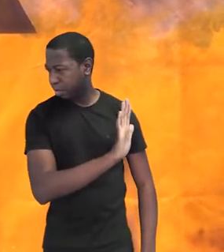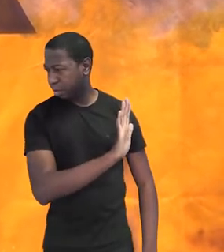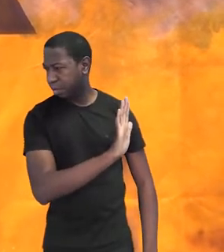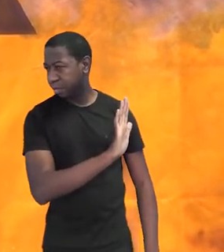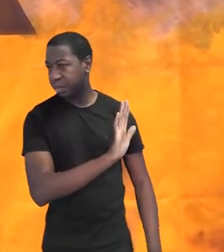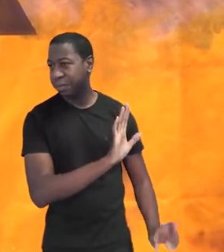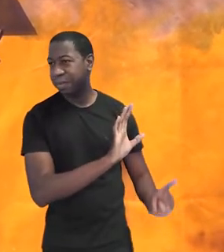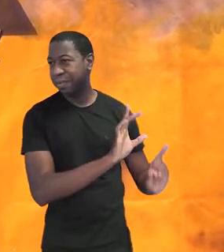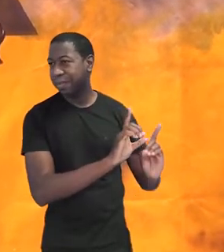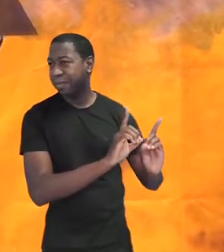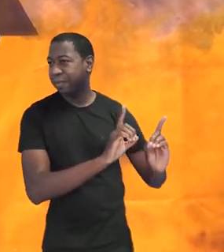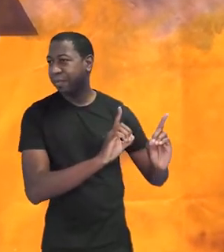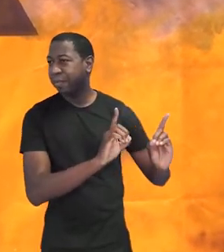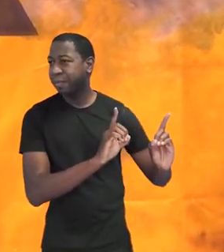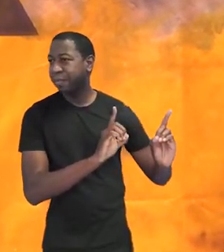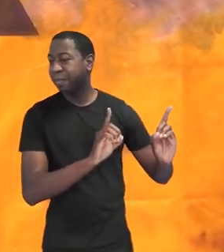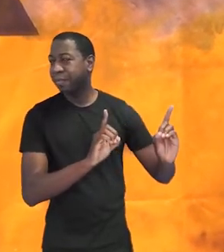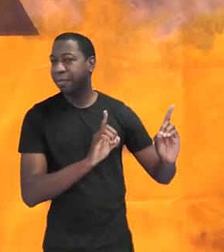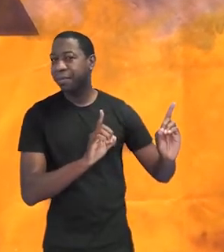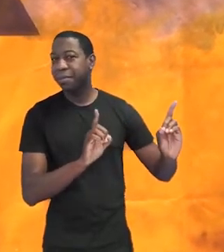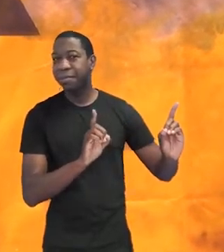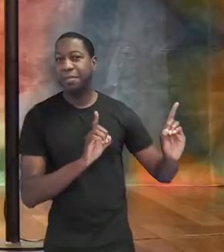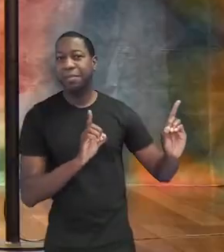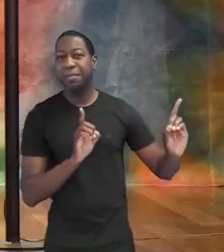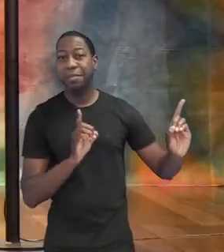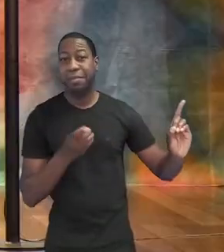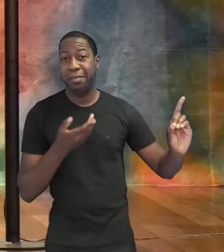Gosto de você.